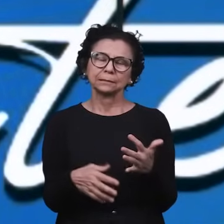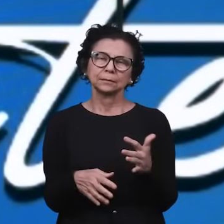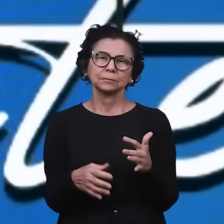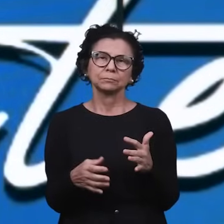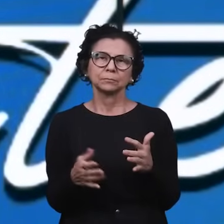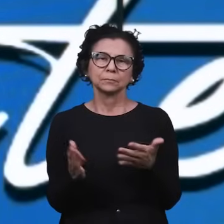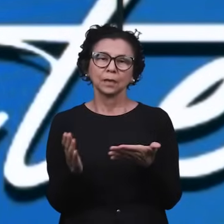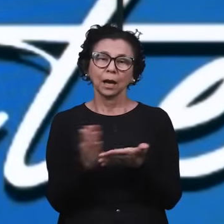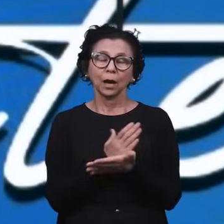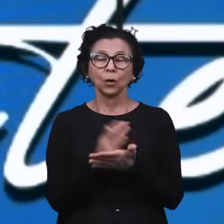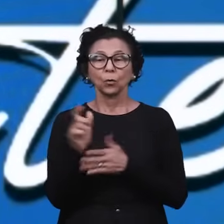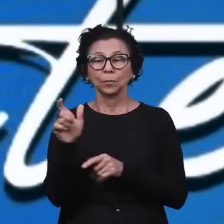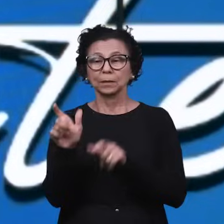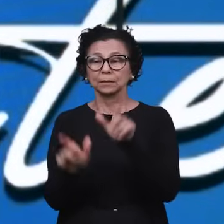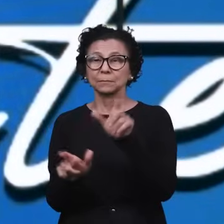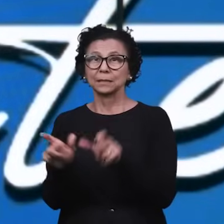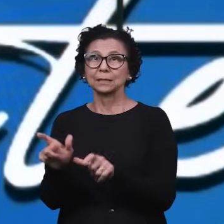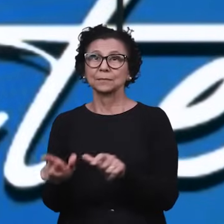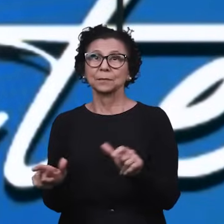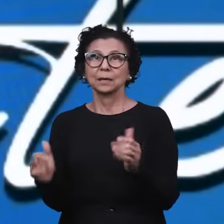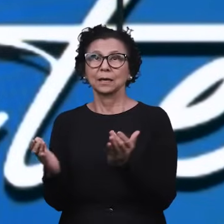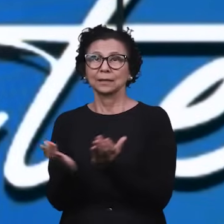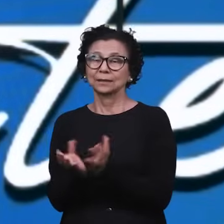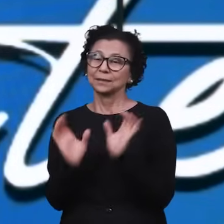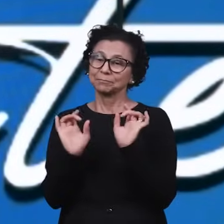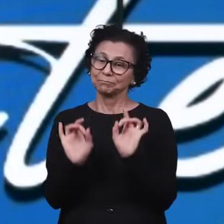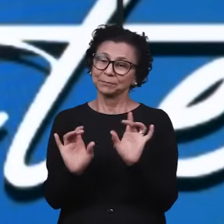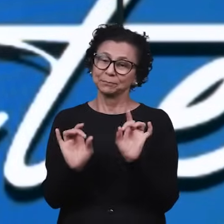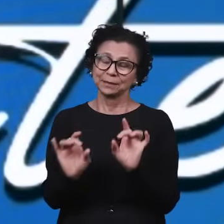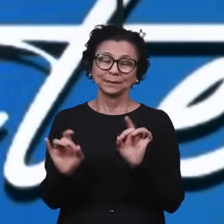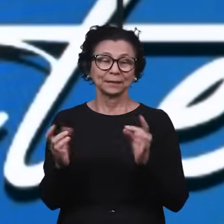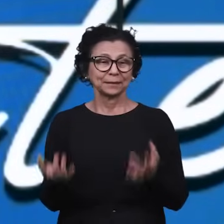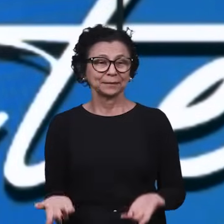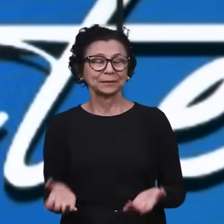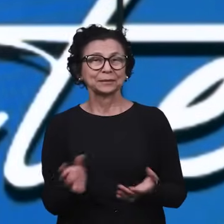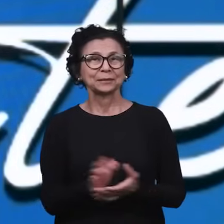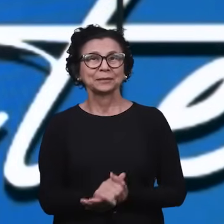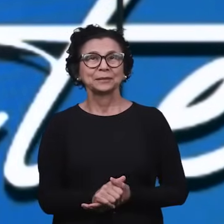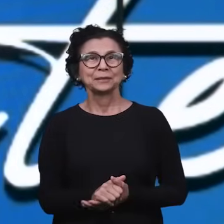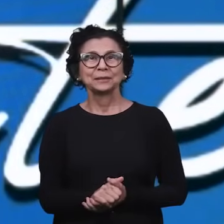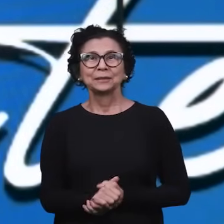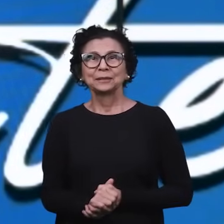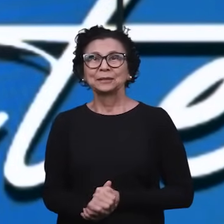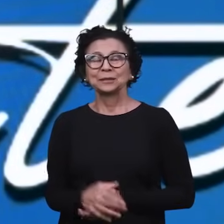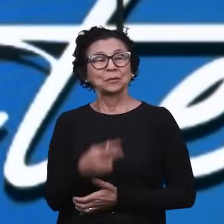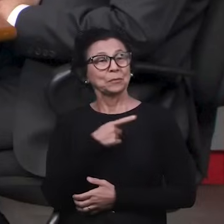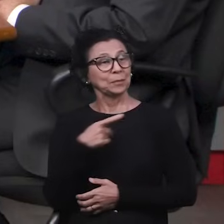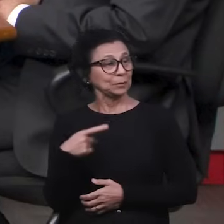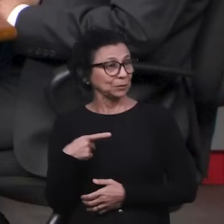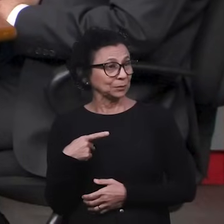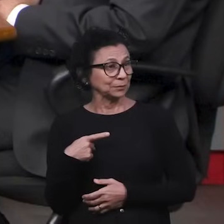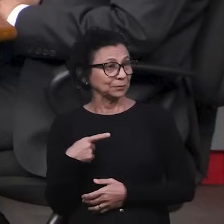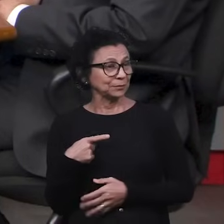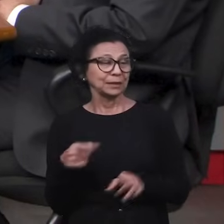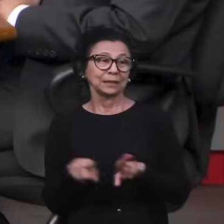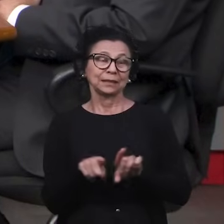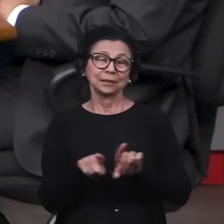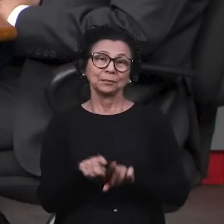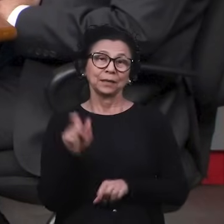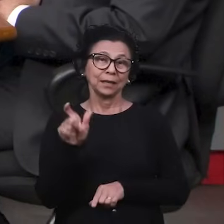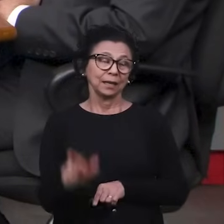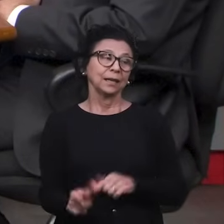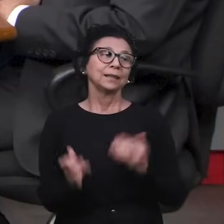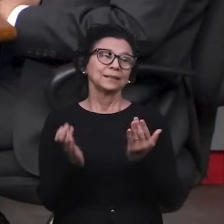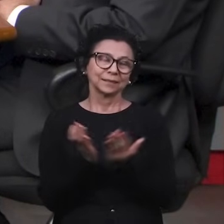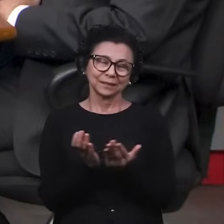alguns crentes que nós chamaríamos assim de especiais, como é o caso do pastor. O pastor também é crente. Então, o pastor